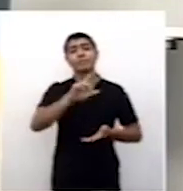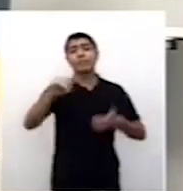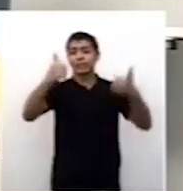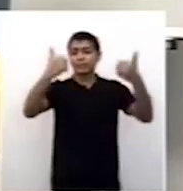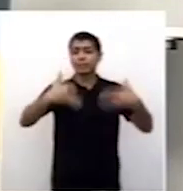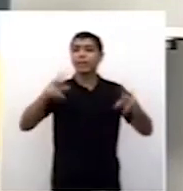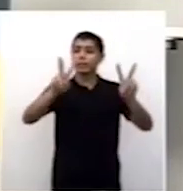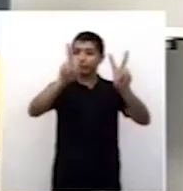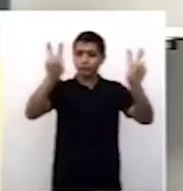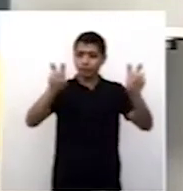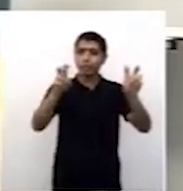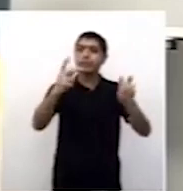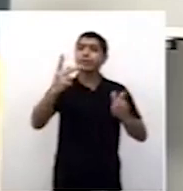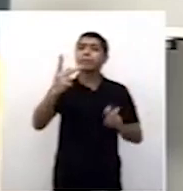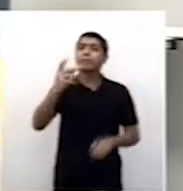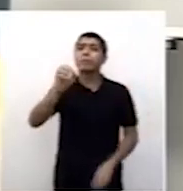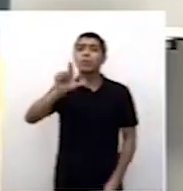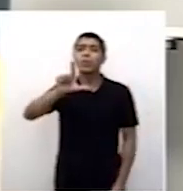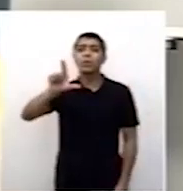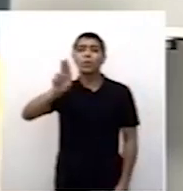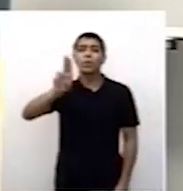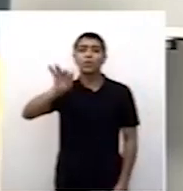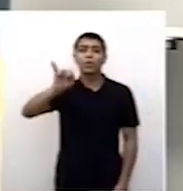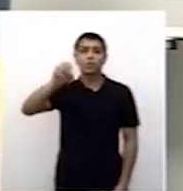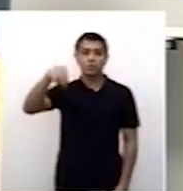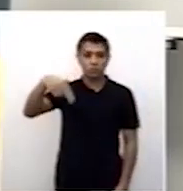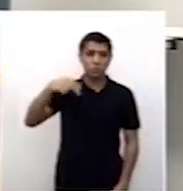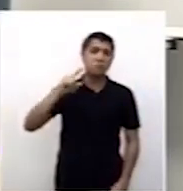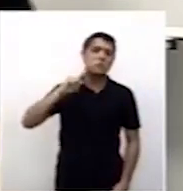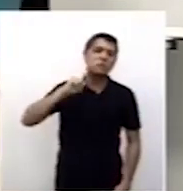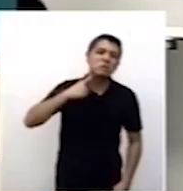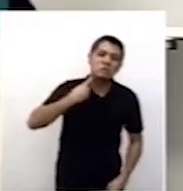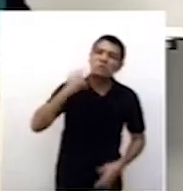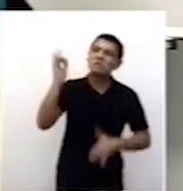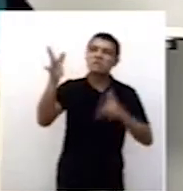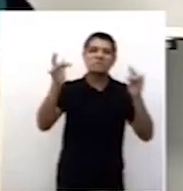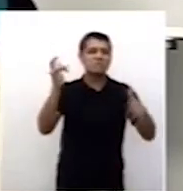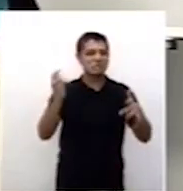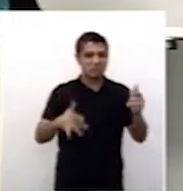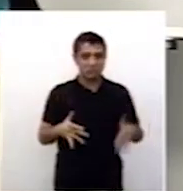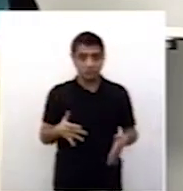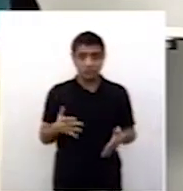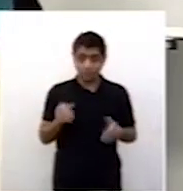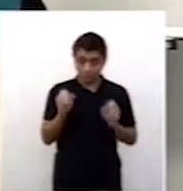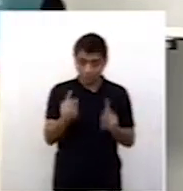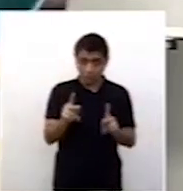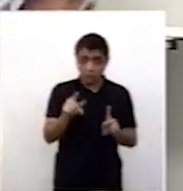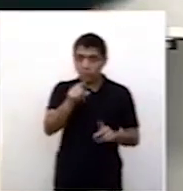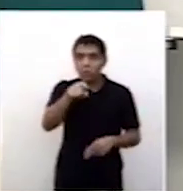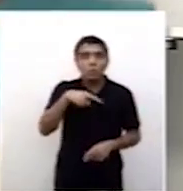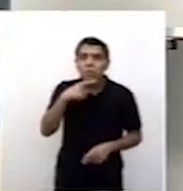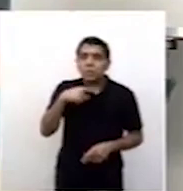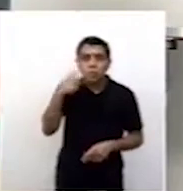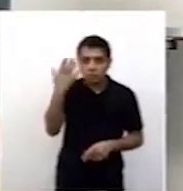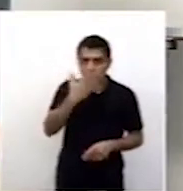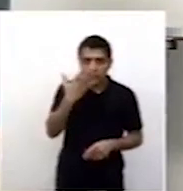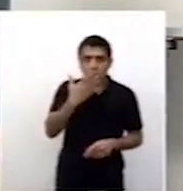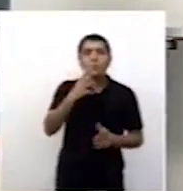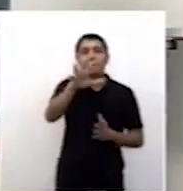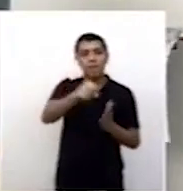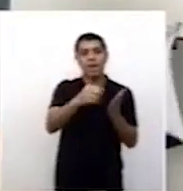tela, mas se você não conseguir enxergar, ela está aqui na apostila, ok? Take your handout and open on